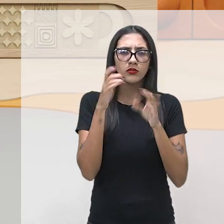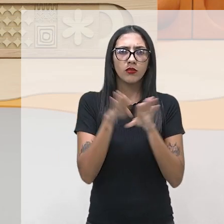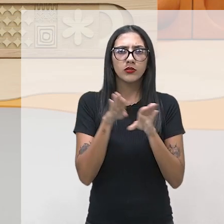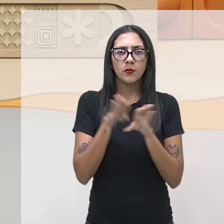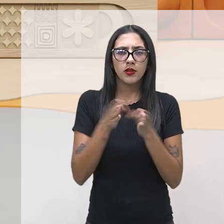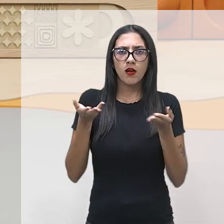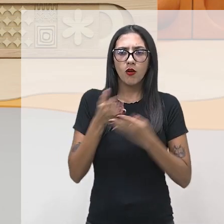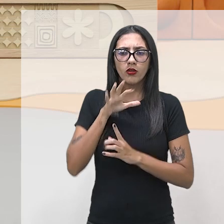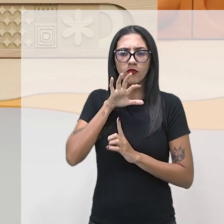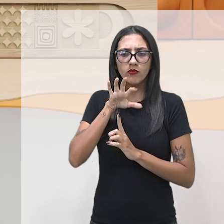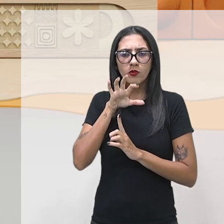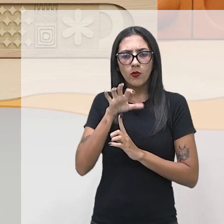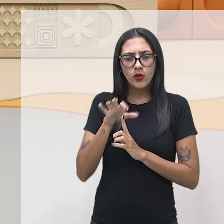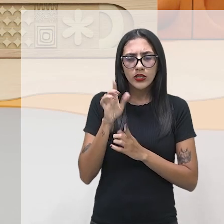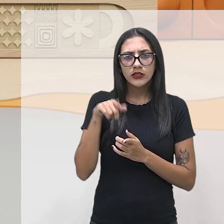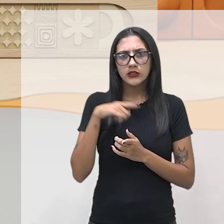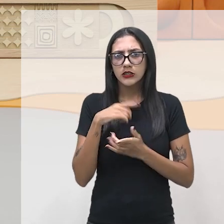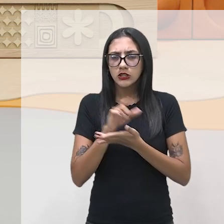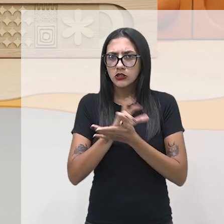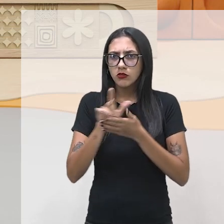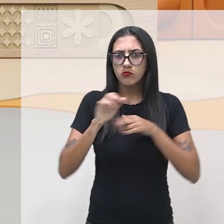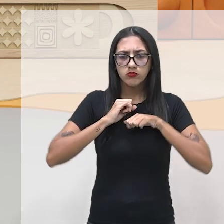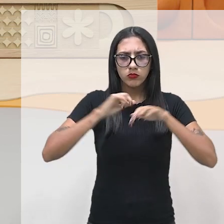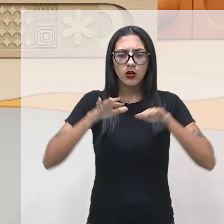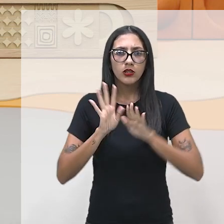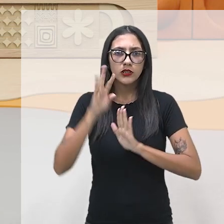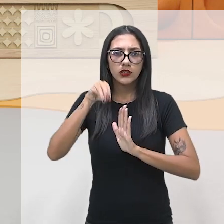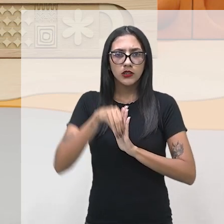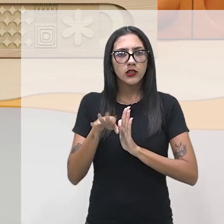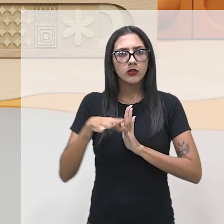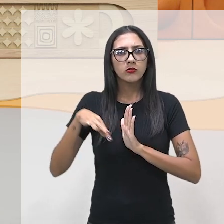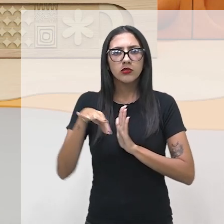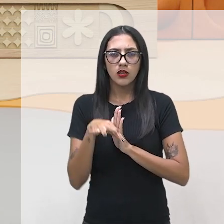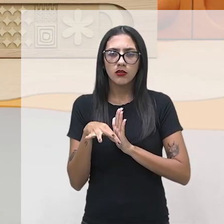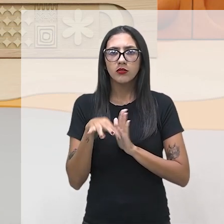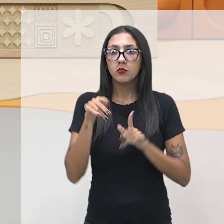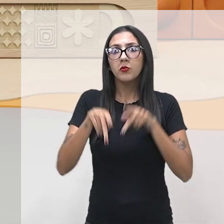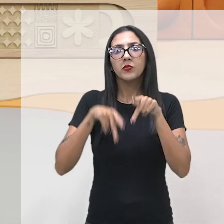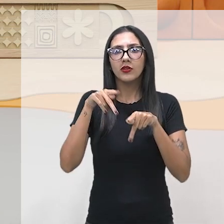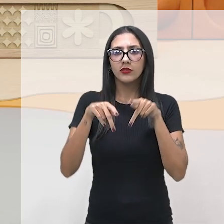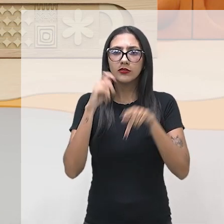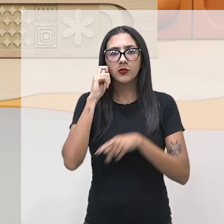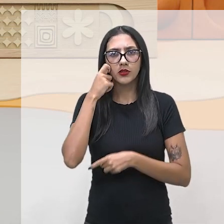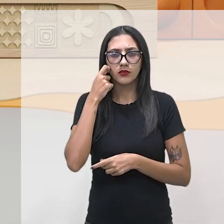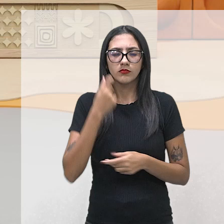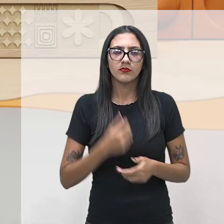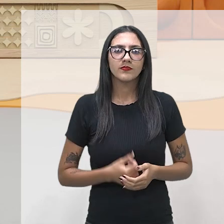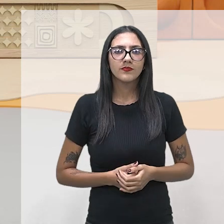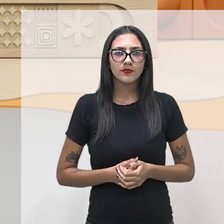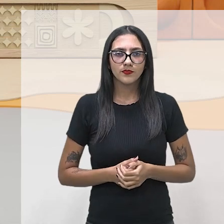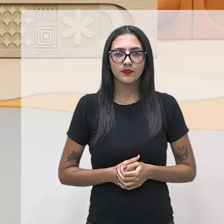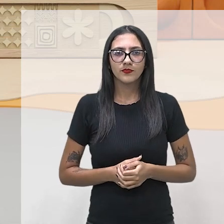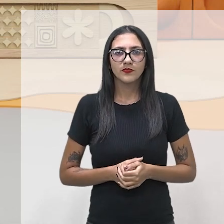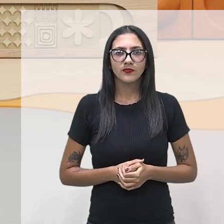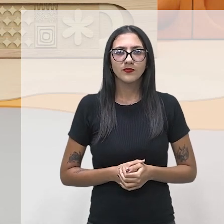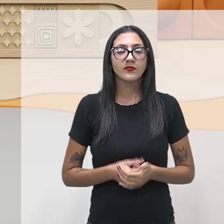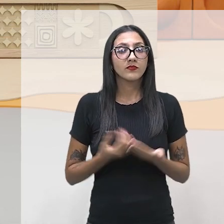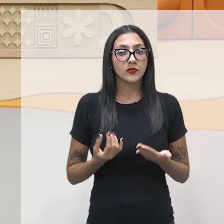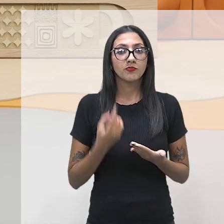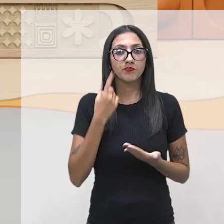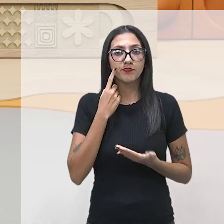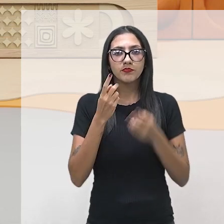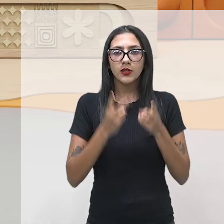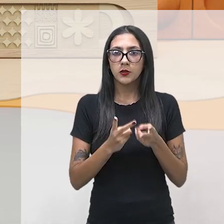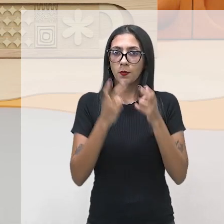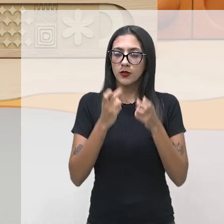influência desses pensamentos dentro da própria comunidade dos escravizados. Então, a gente vê que houveram